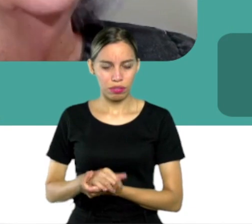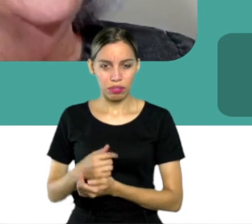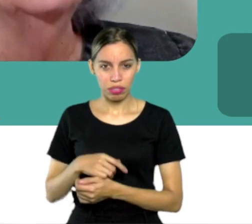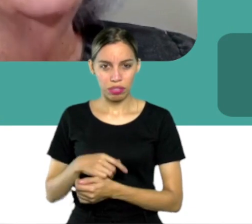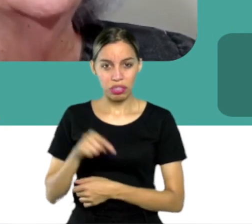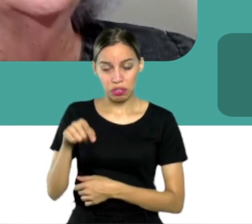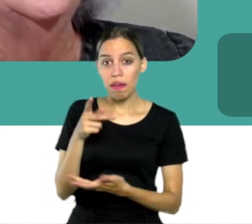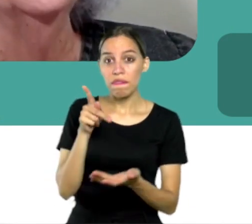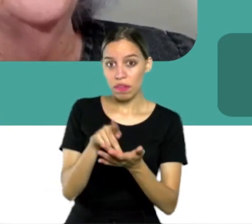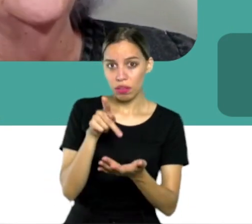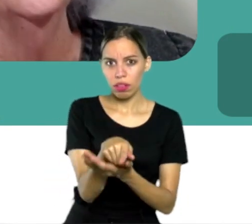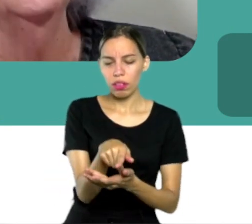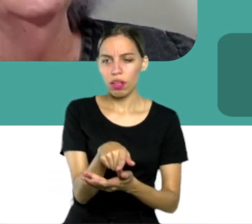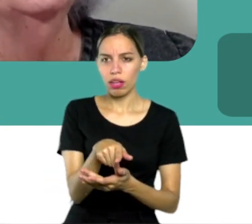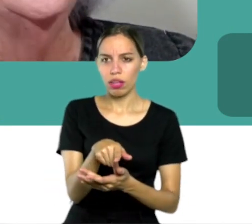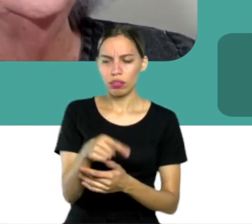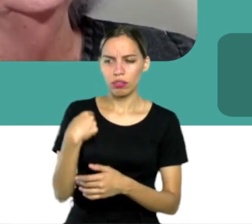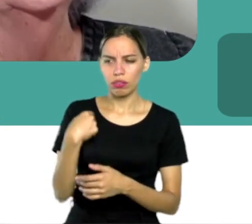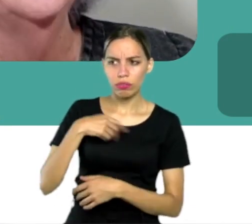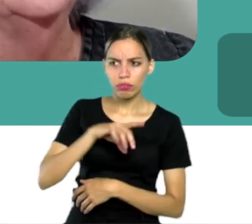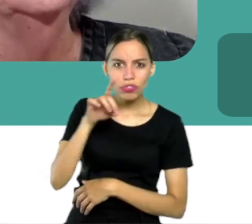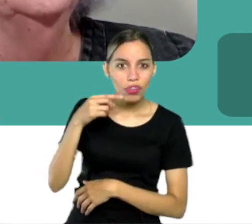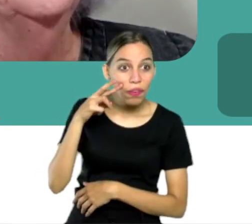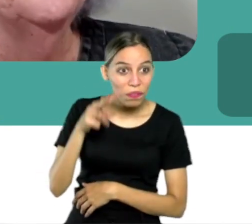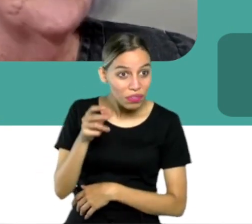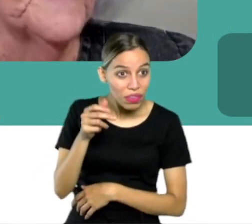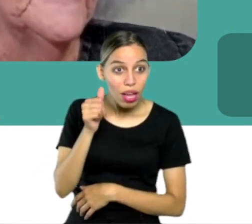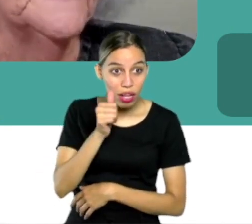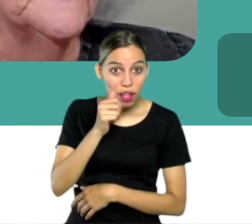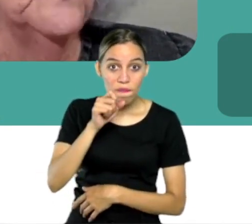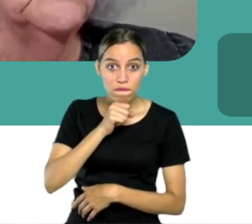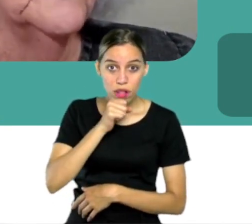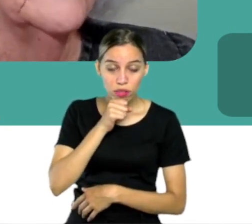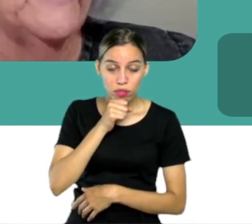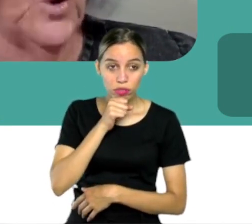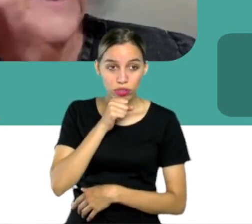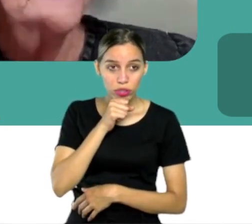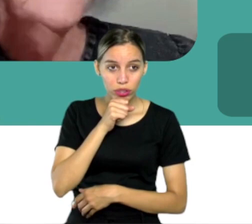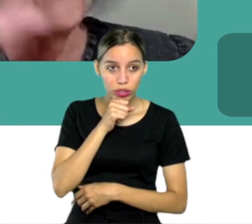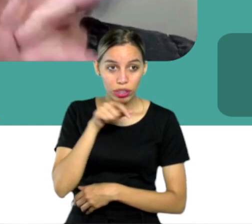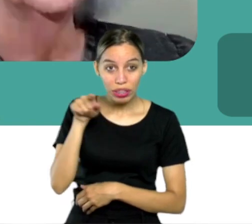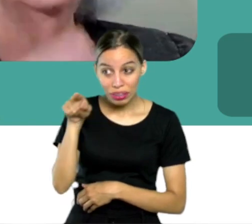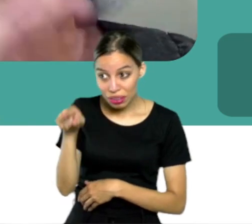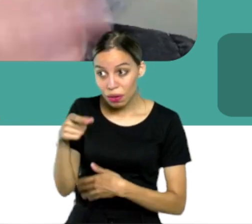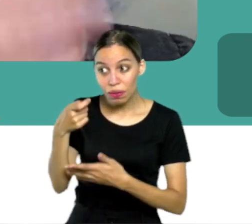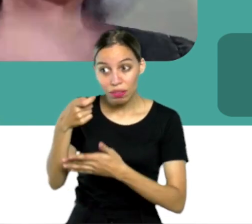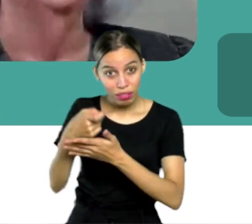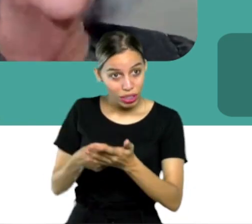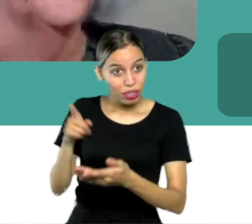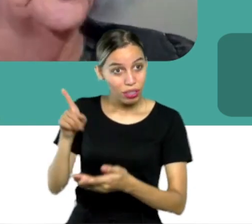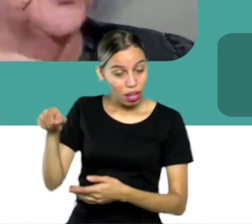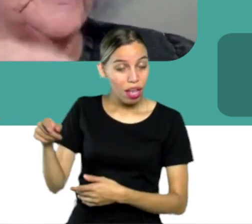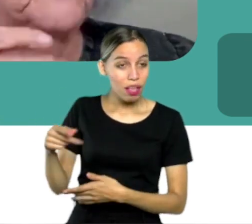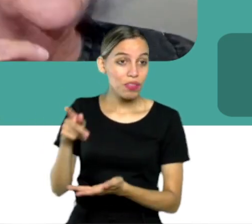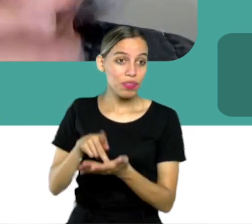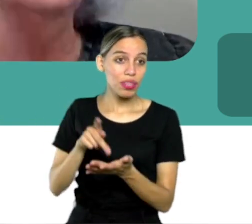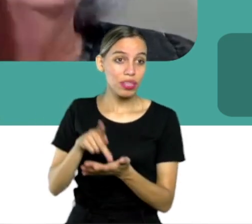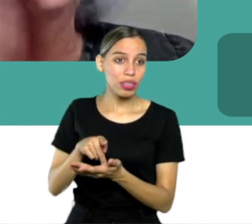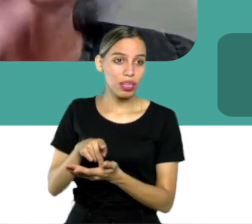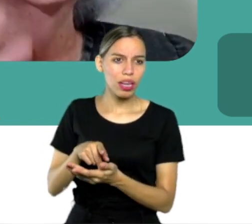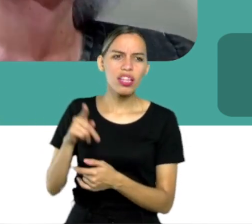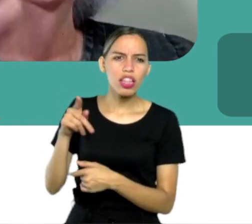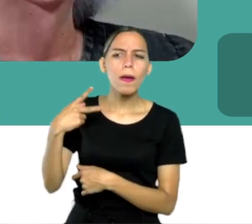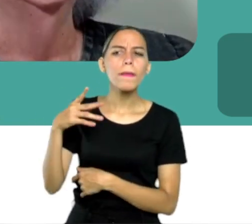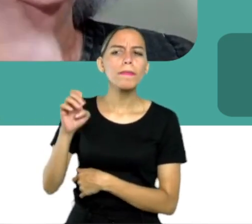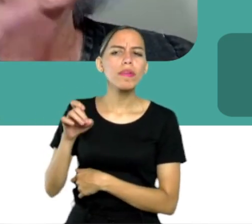vi uma mulher varrendo a rua, uma velhinha, tá? Então, na hora saiu, chama pé de vento, porque deu um